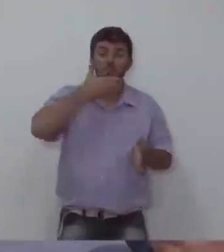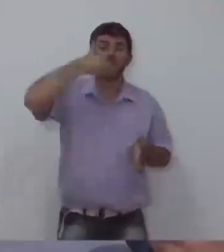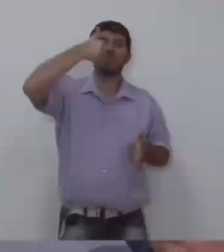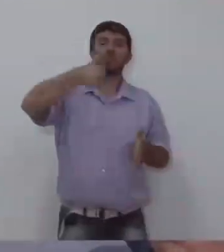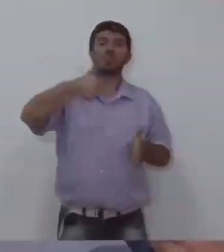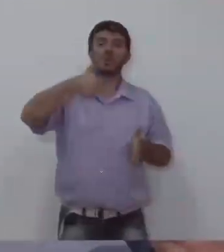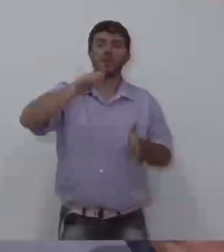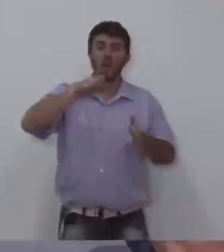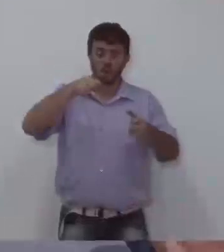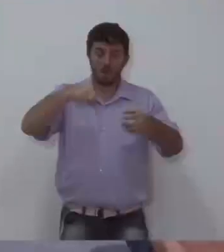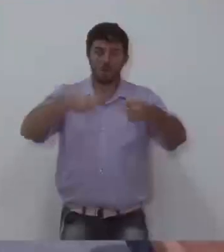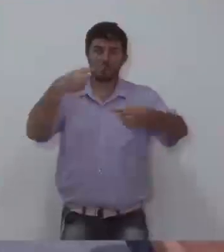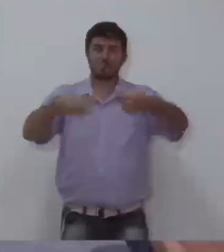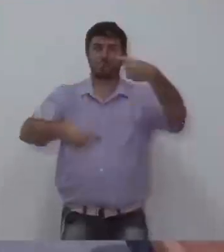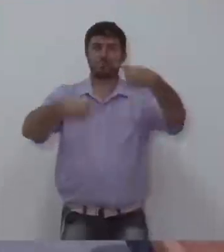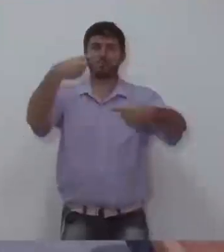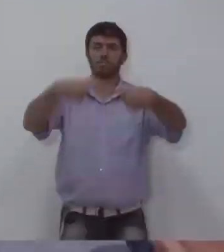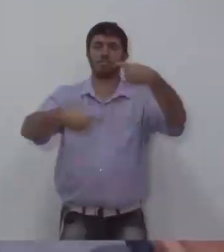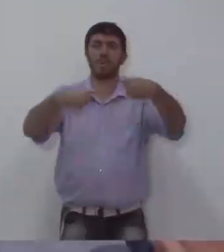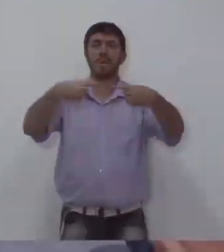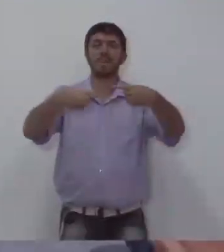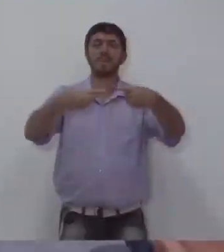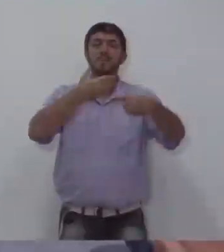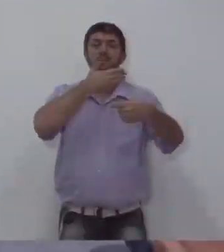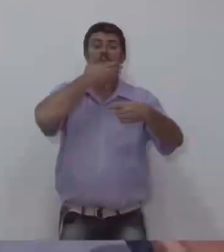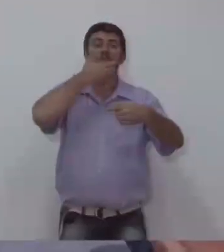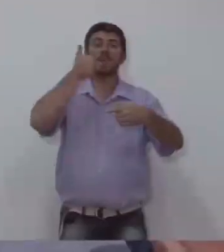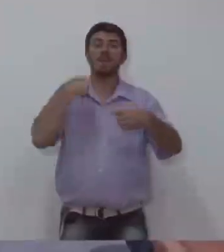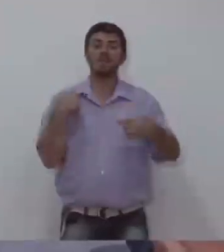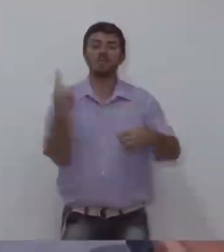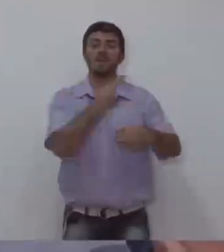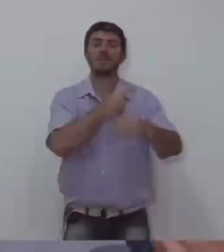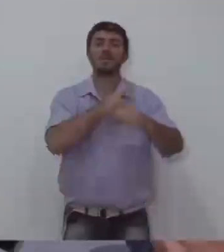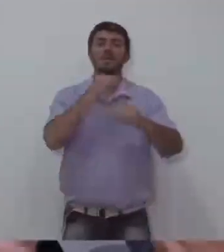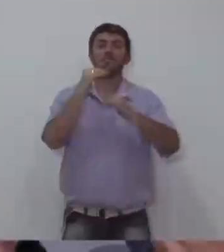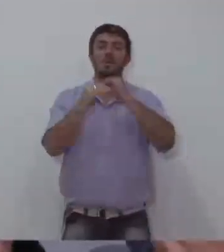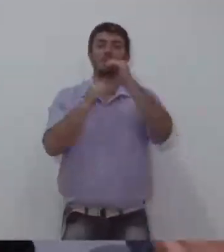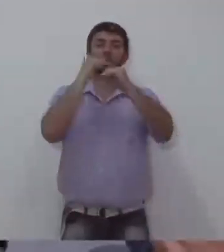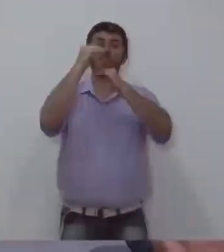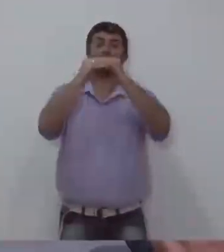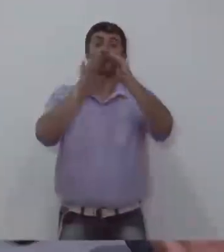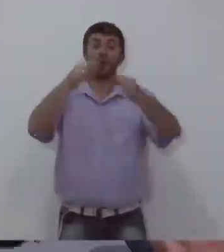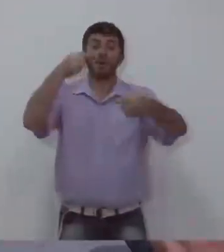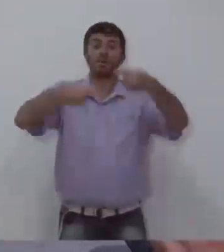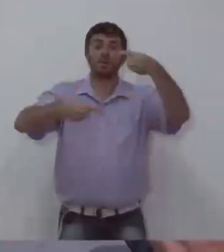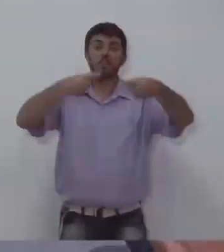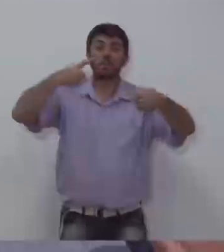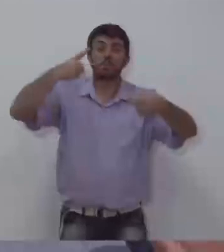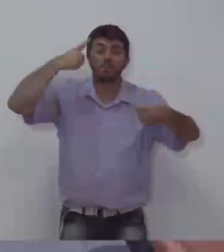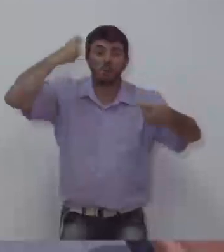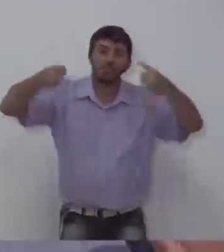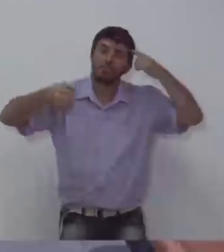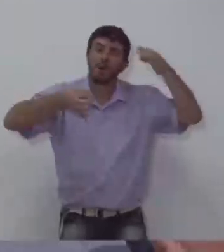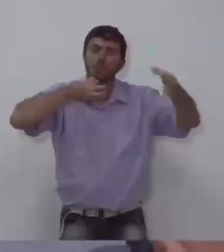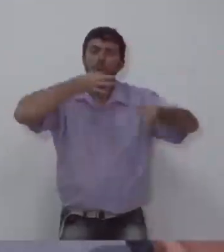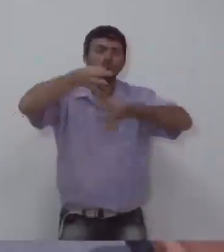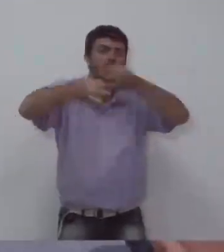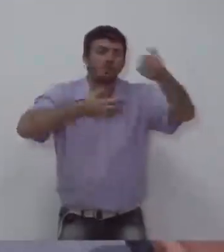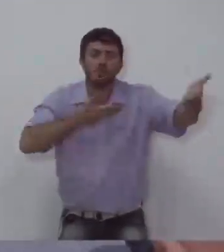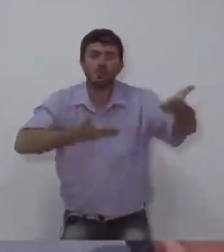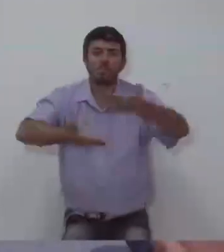a discussão aqui na casa gera o nosso crescimento. Né, uma discussão de ideias, de posicionamentos, né, a Ana